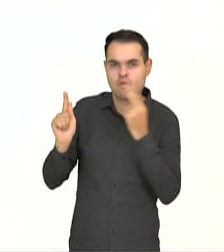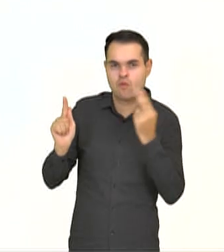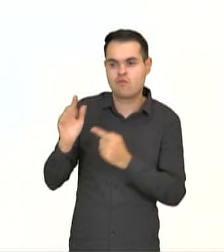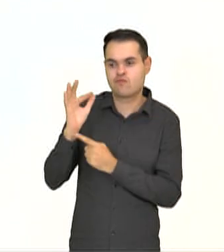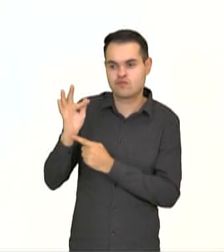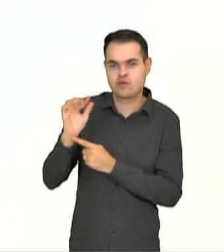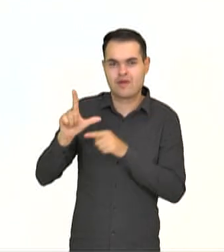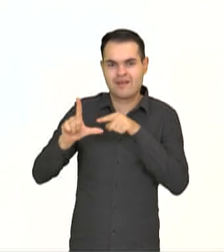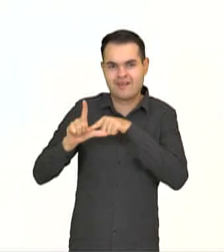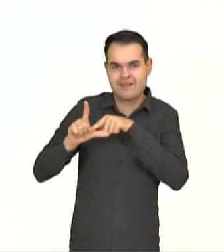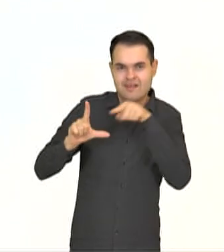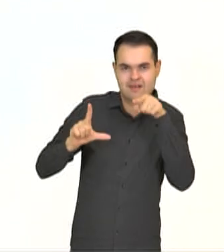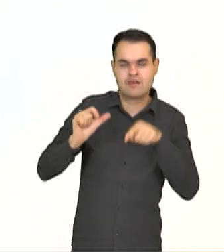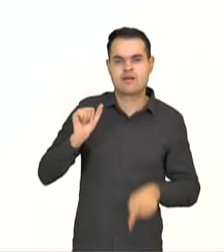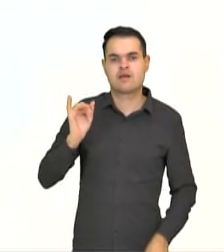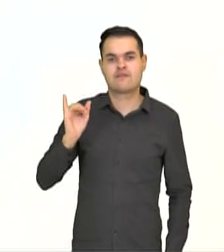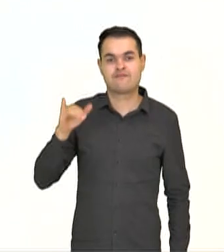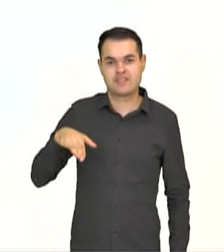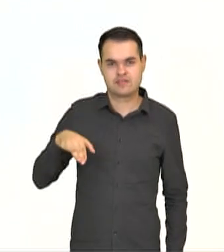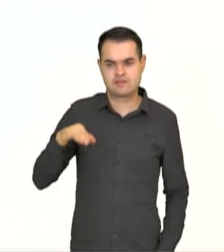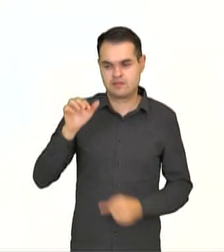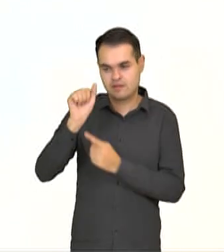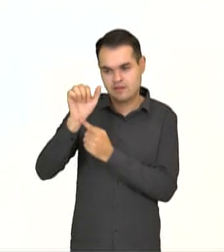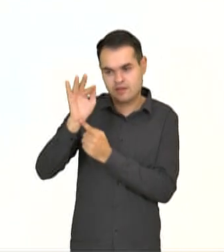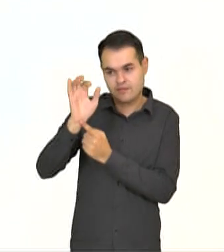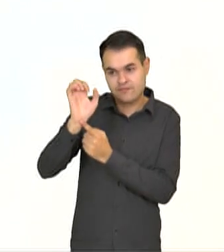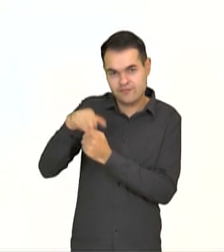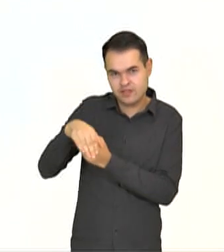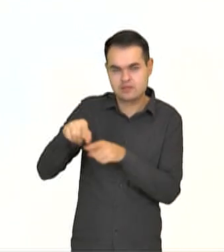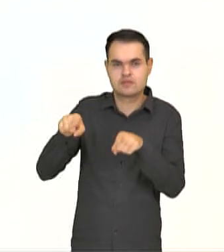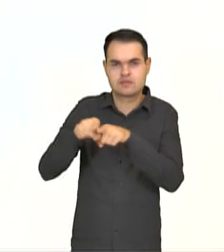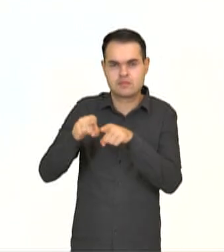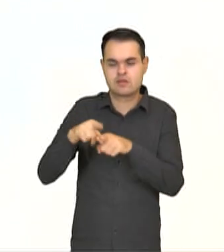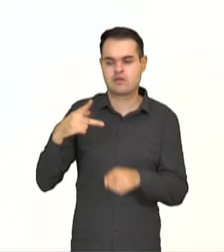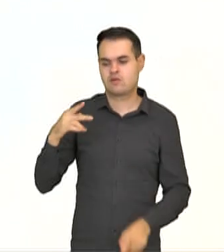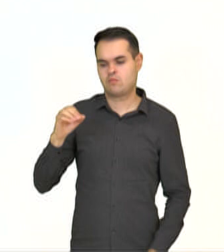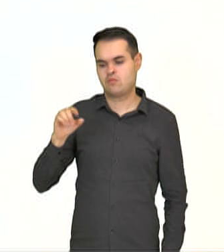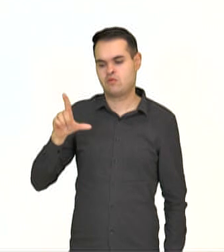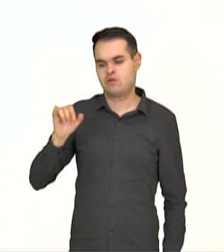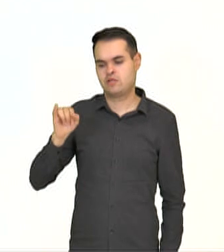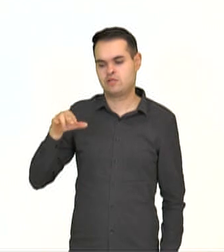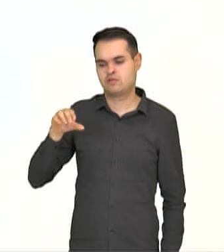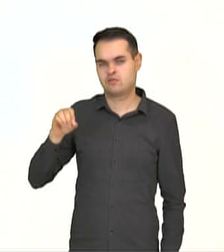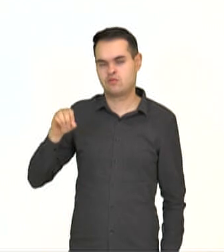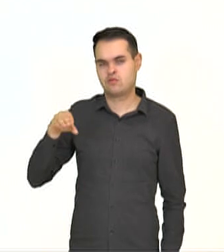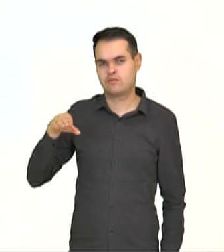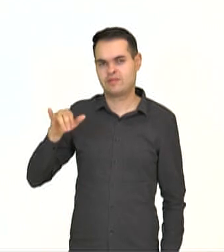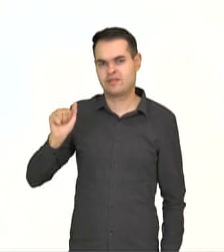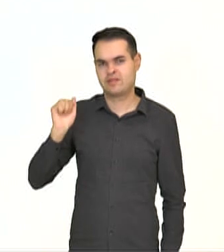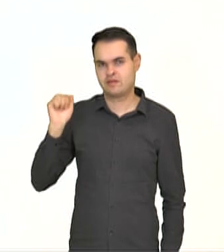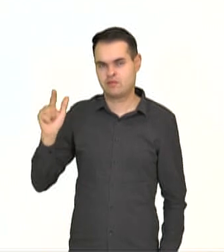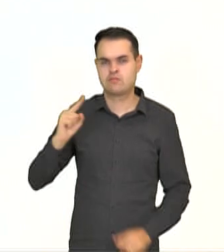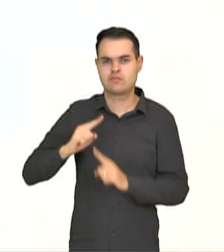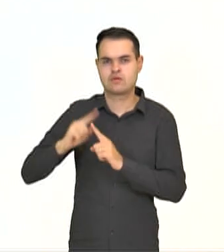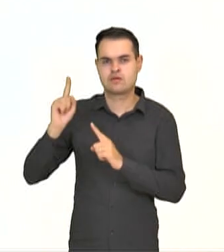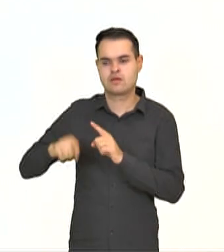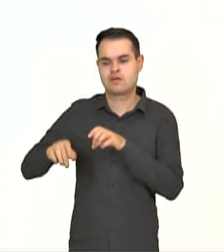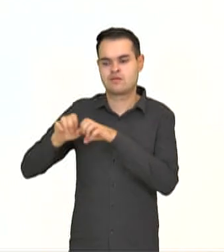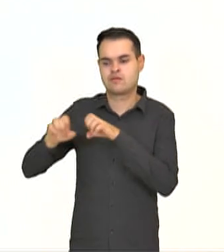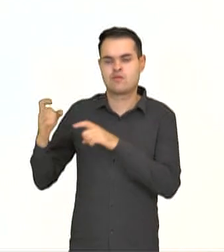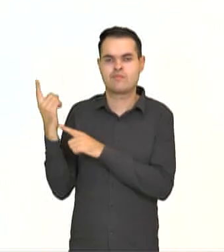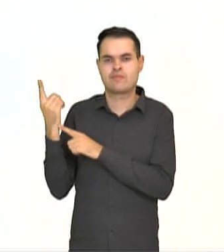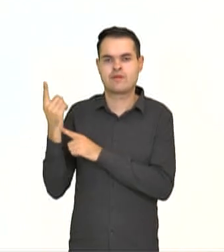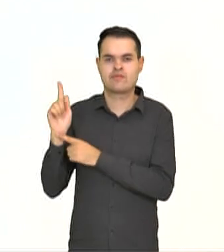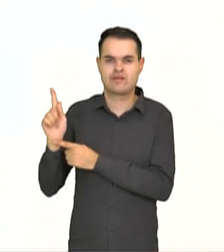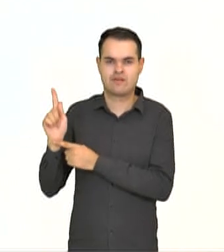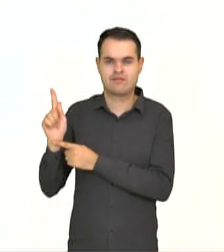afim. Isso mesmo, gente, nós também podemos chamar de função polinomial do primeiro grau, porque ela vem de uma equação do primeiro